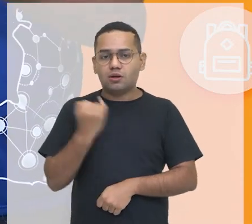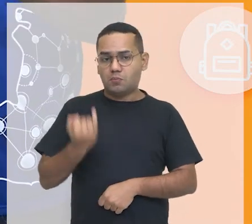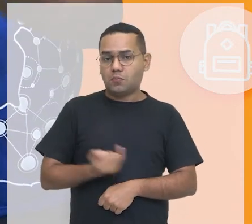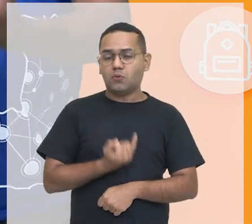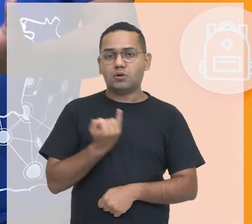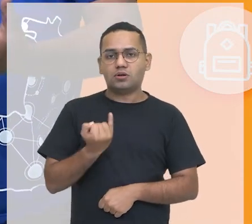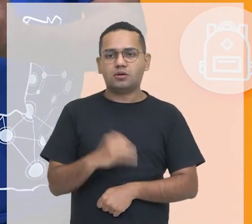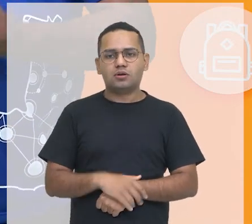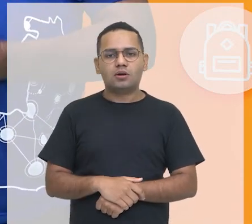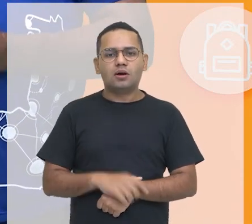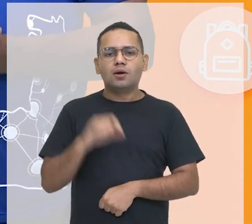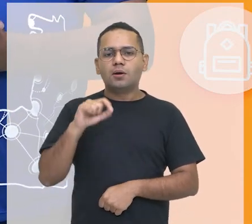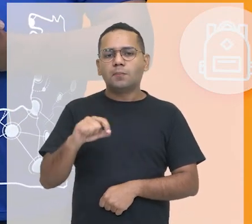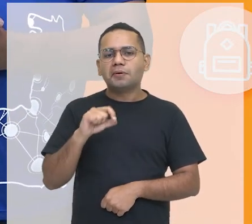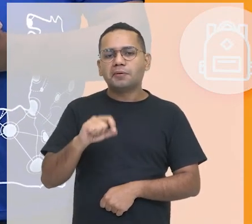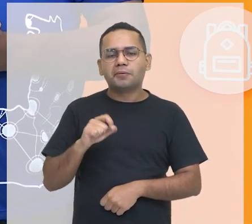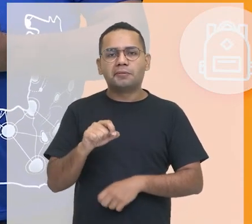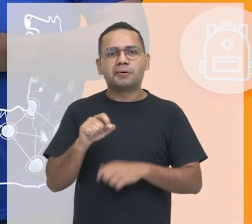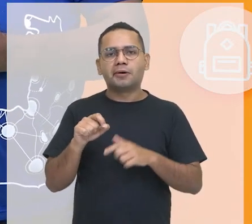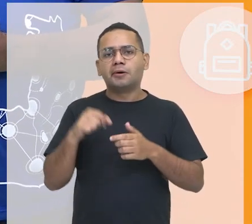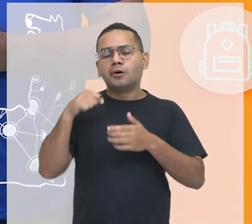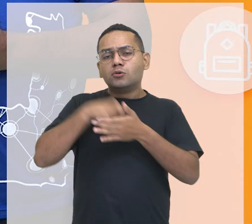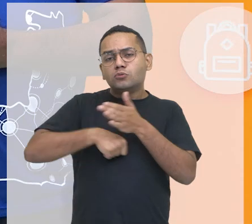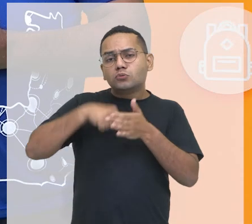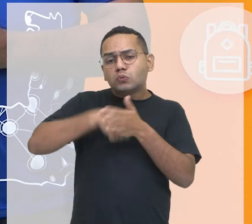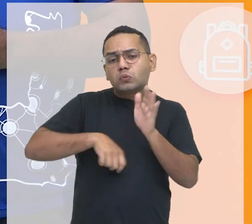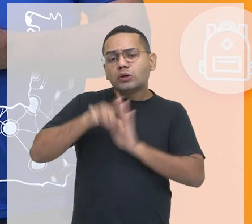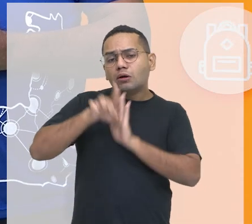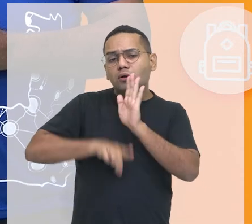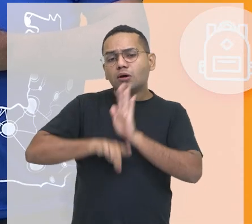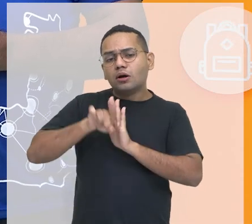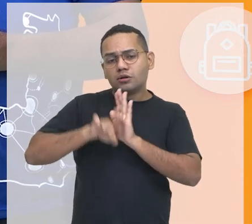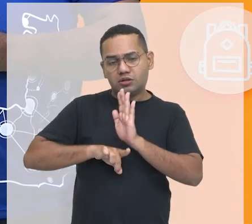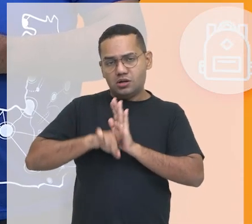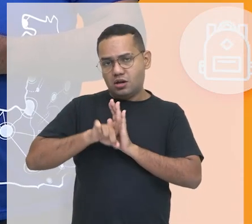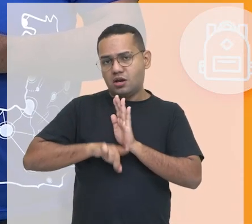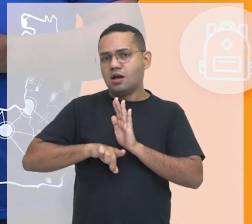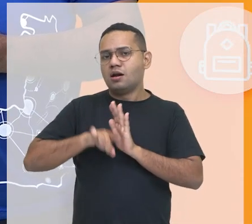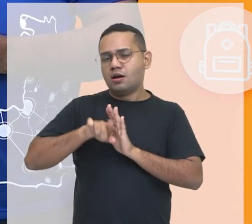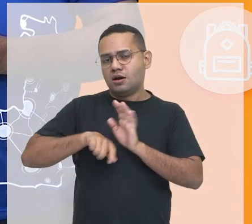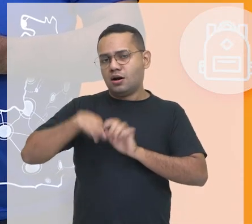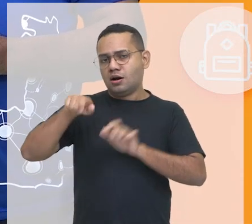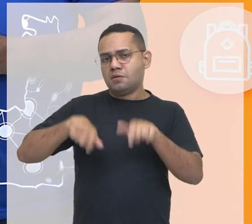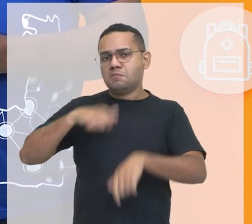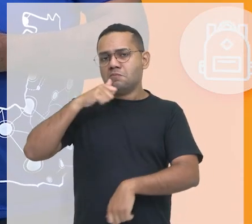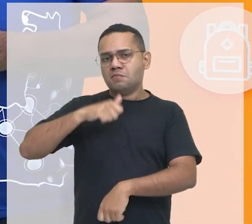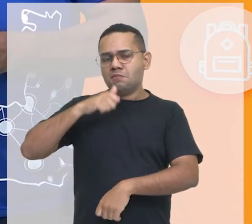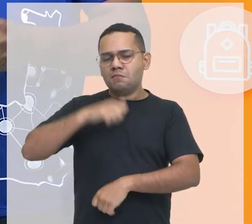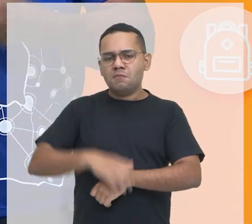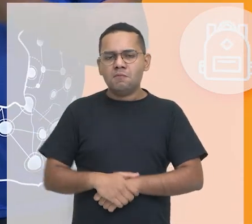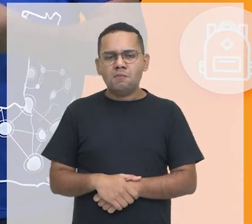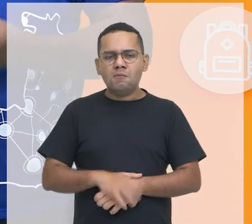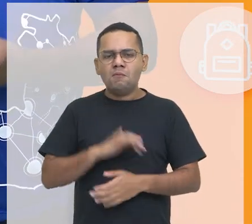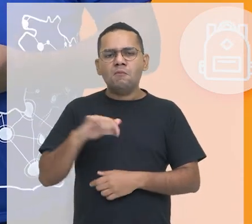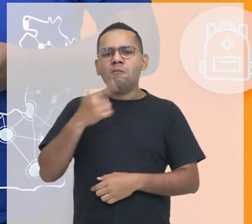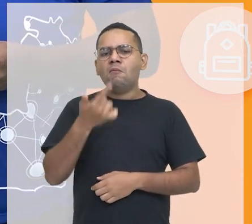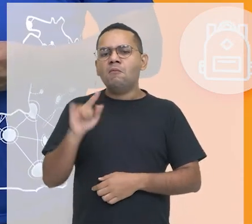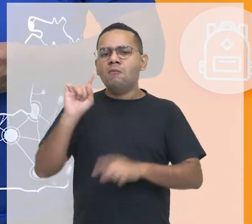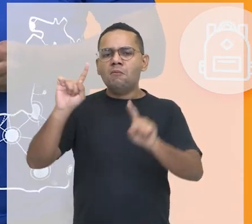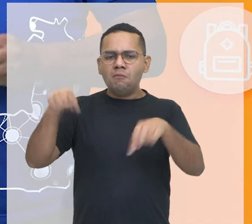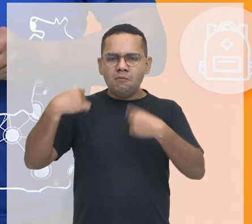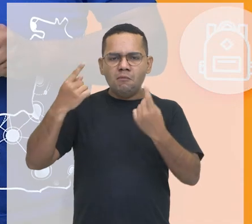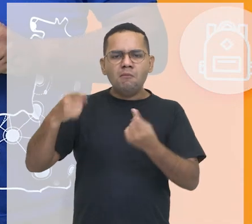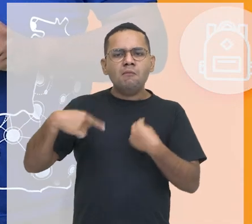para a luta dos direitos das mulheres. Nós temos também os desafios que elas enfrentam, que são as barreiras que as